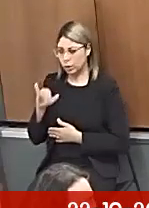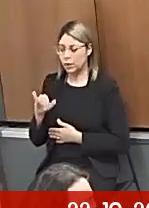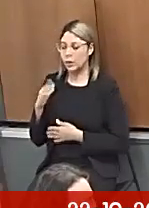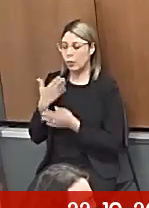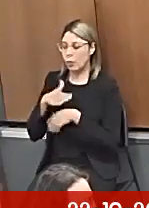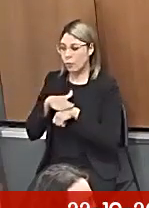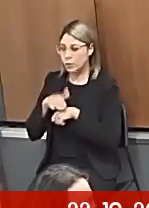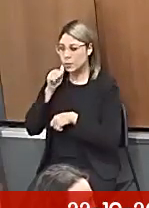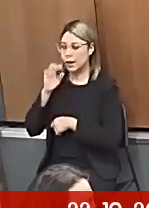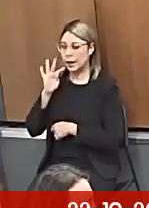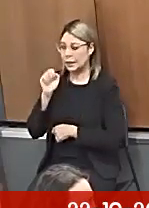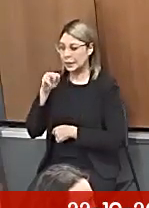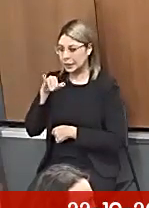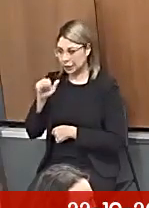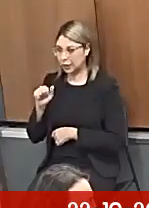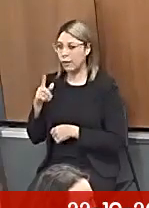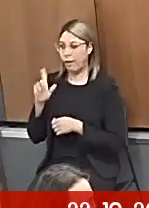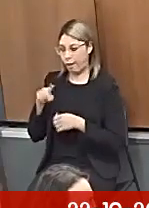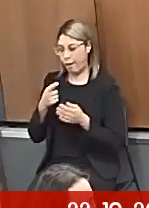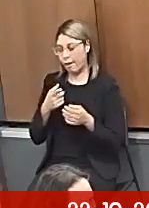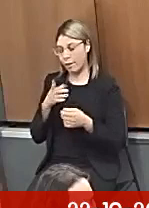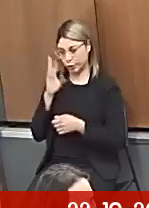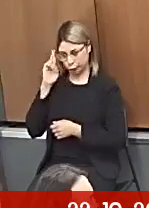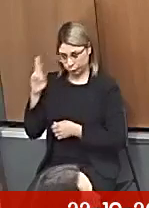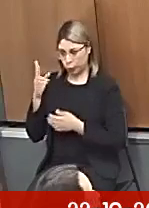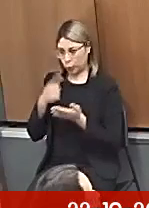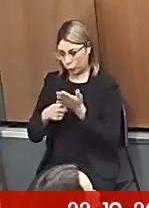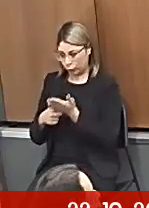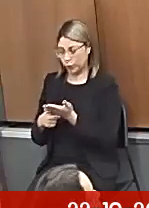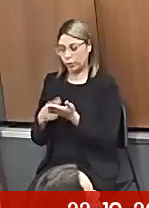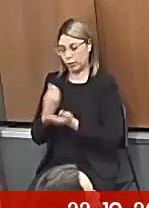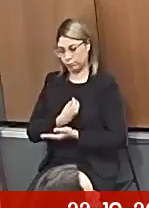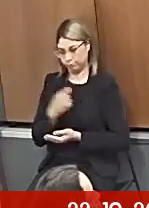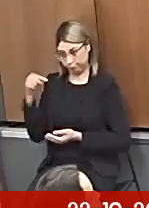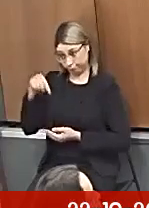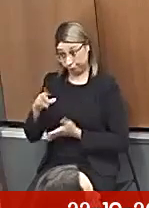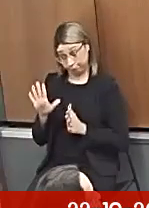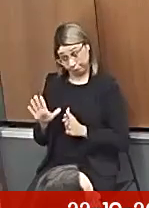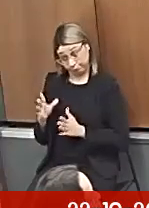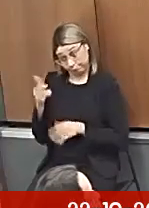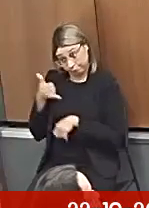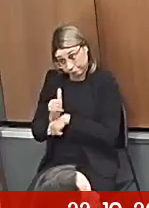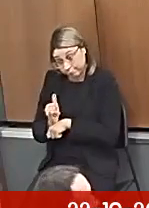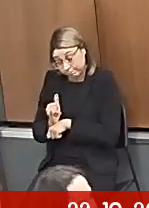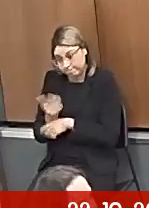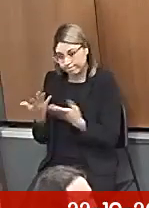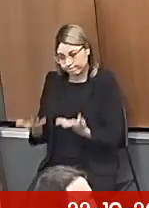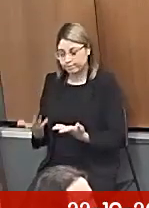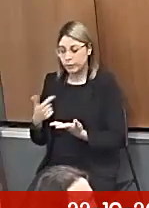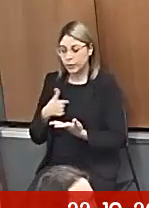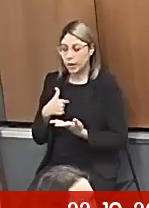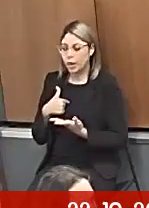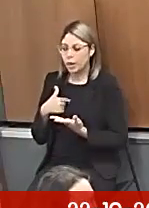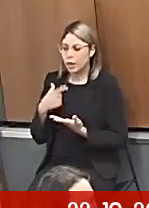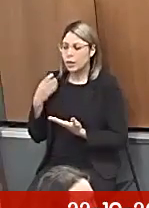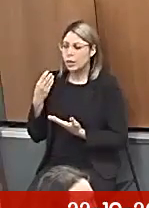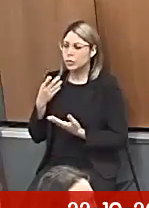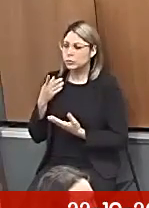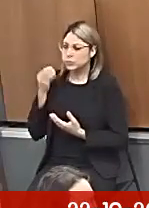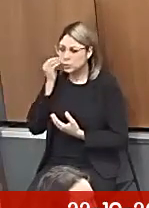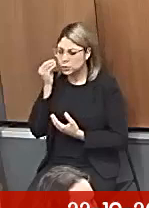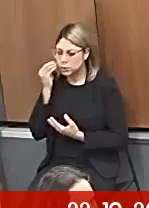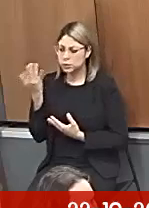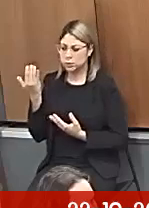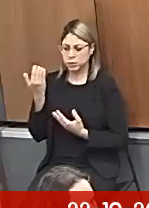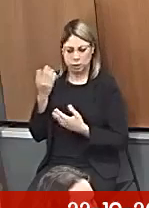inclusive, foi uma das convidadas, diretoras convidadas, a comparecer aqui e não está. E eu procurei me munir